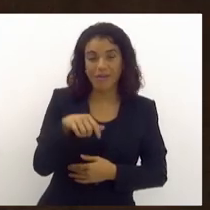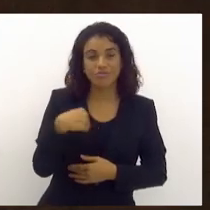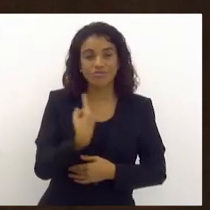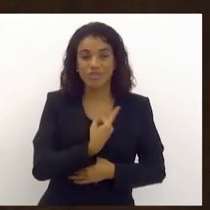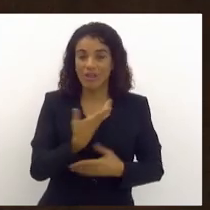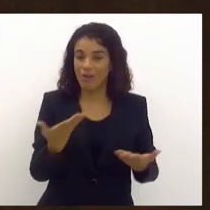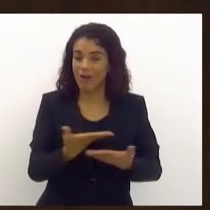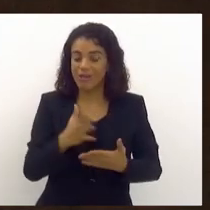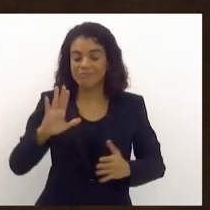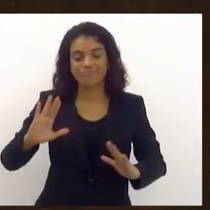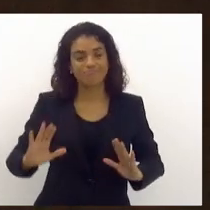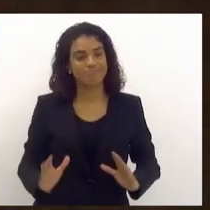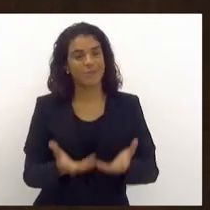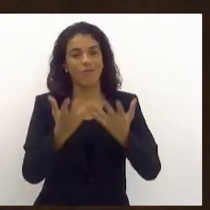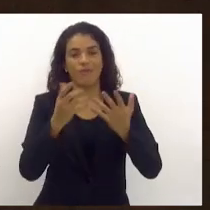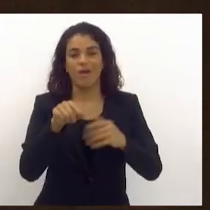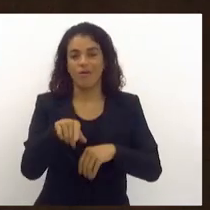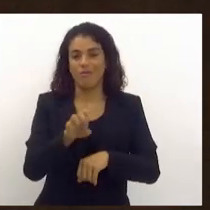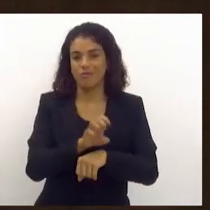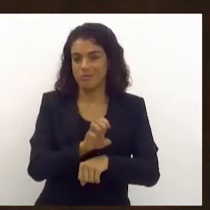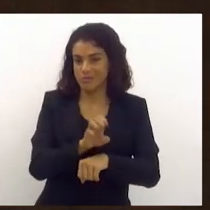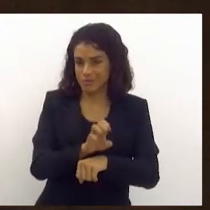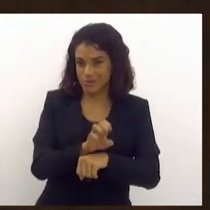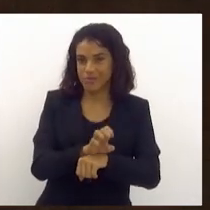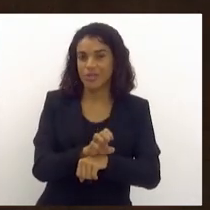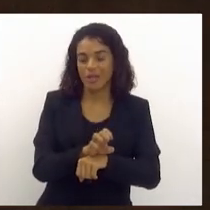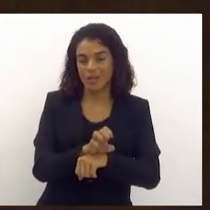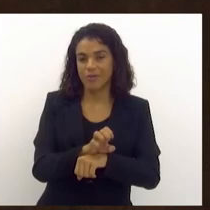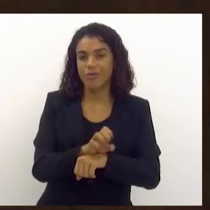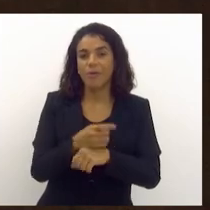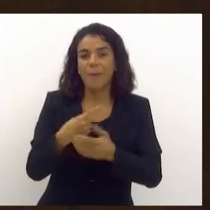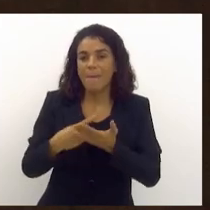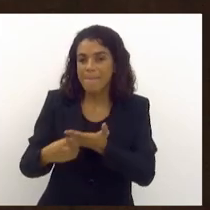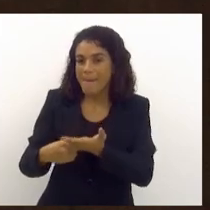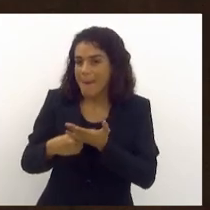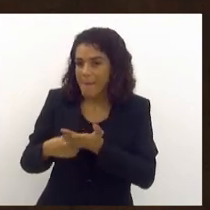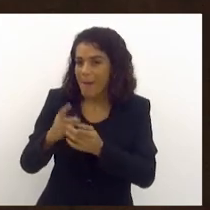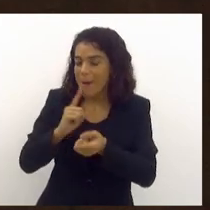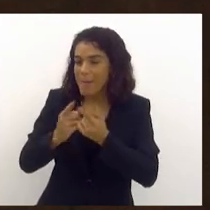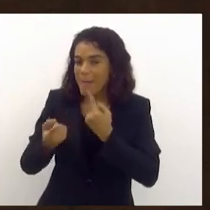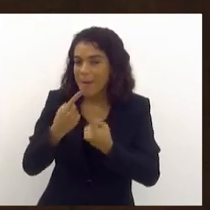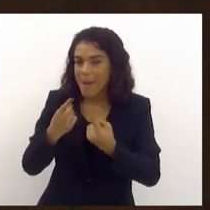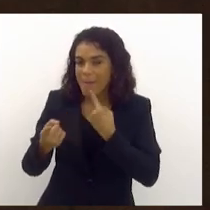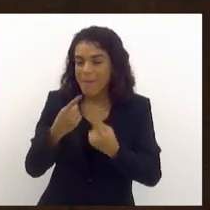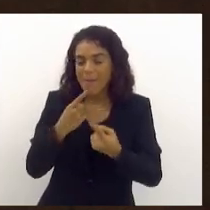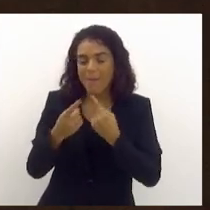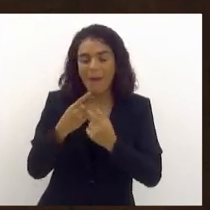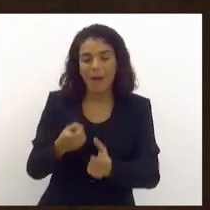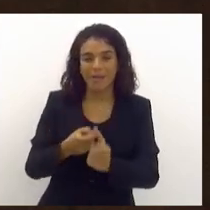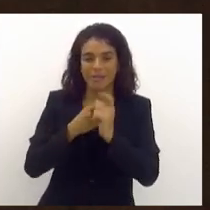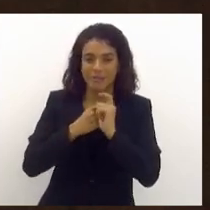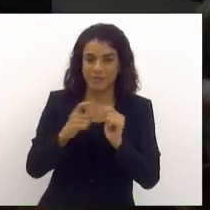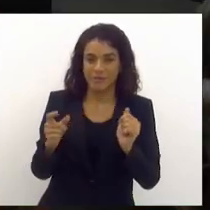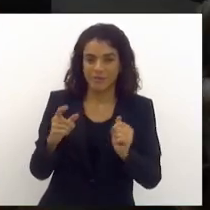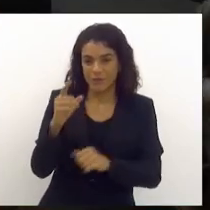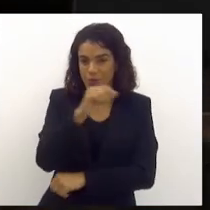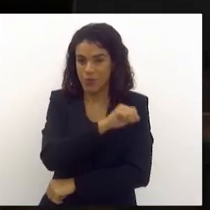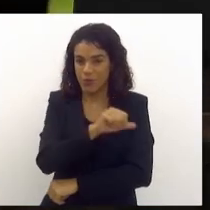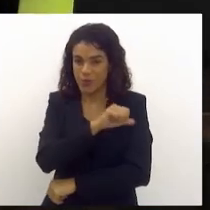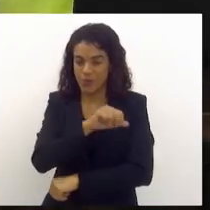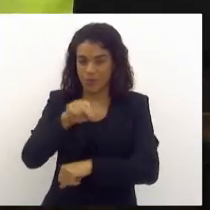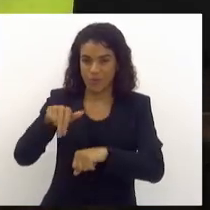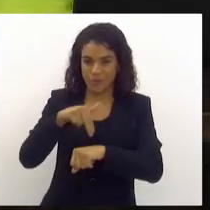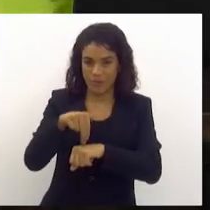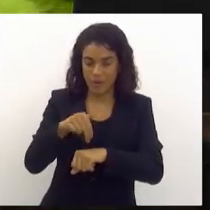o Estado, rediscutindo aí a dívida que o Estado do Rio de Janeiro tem com a União. Obrigado, presidente. Muito obrigado, deputado Vitor